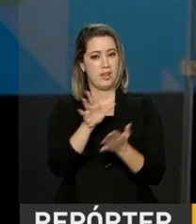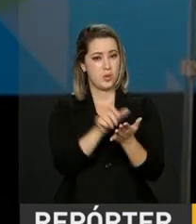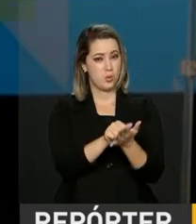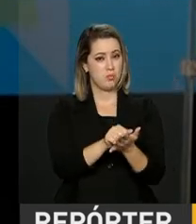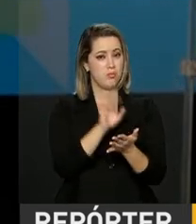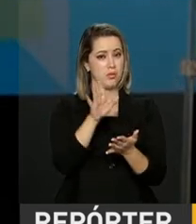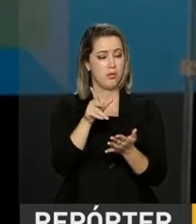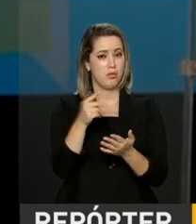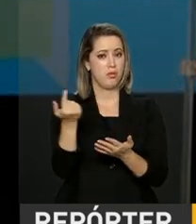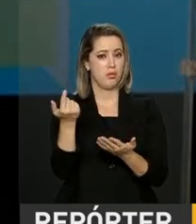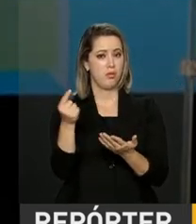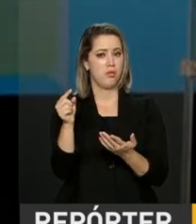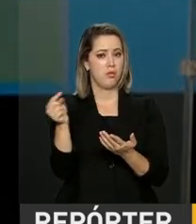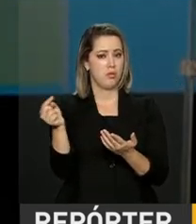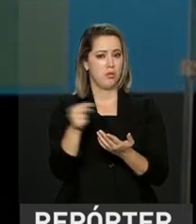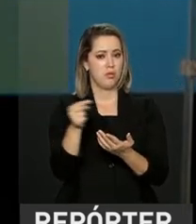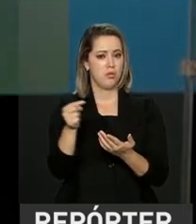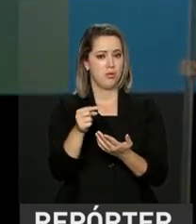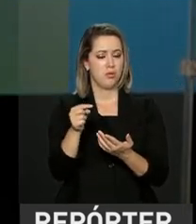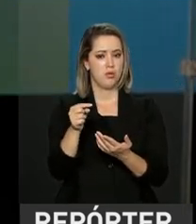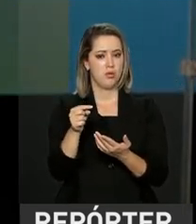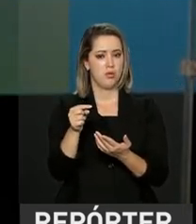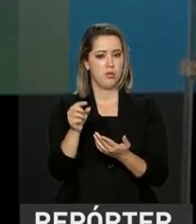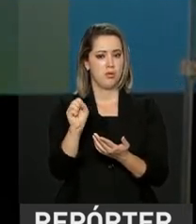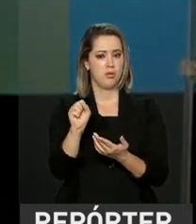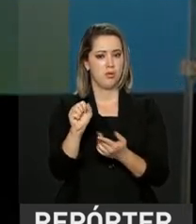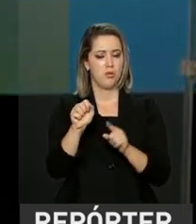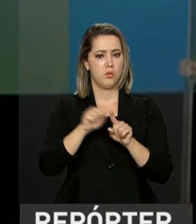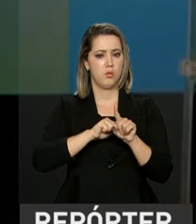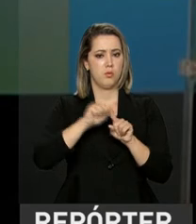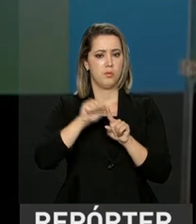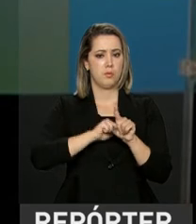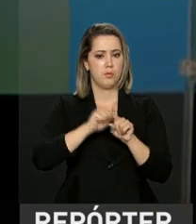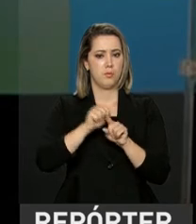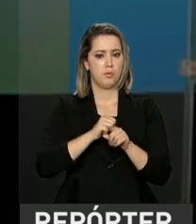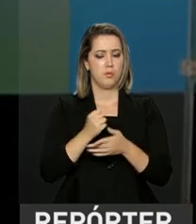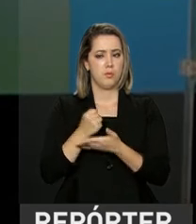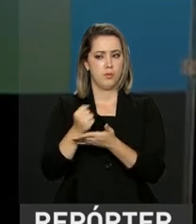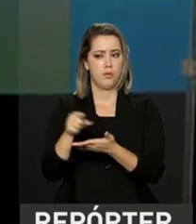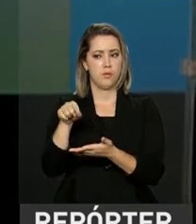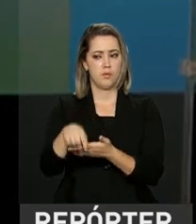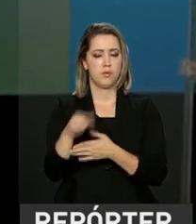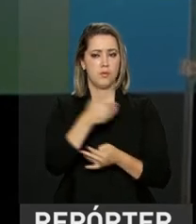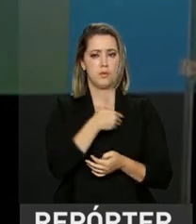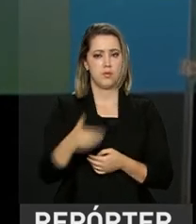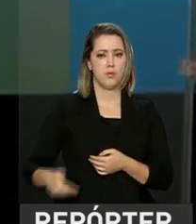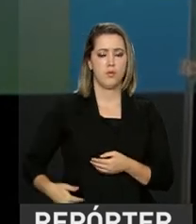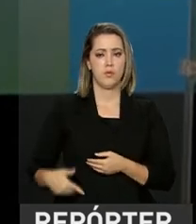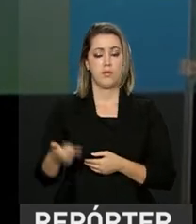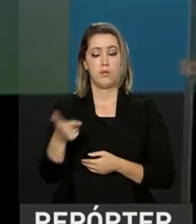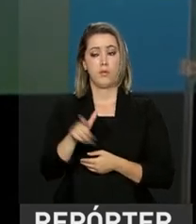de menos de oito meses entregará o governo